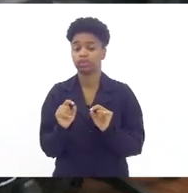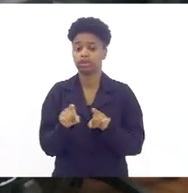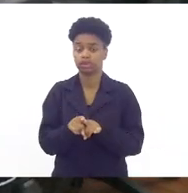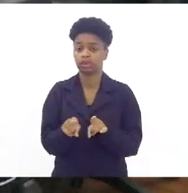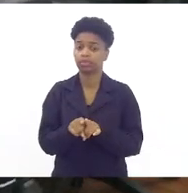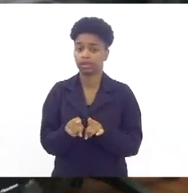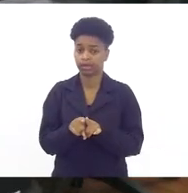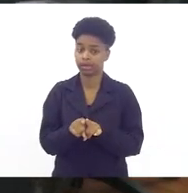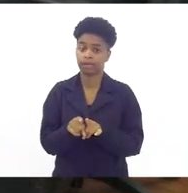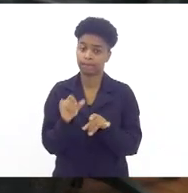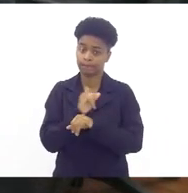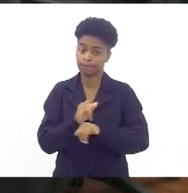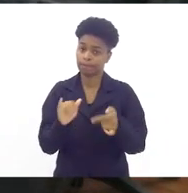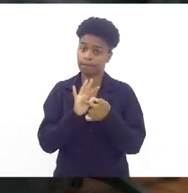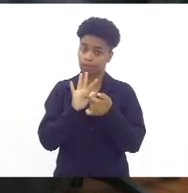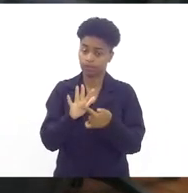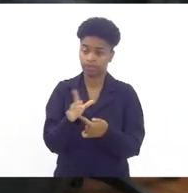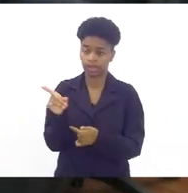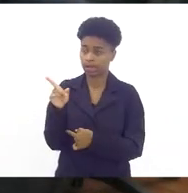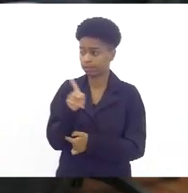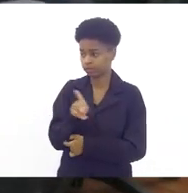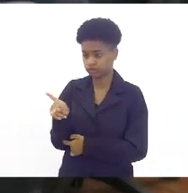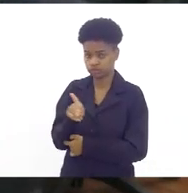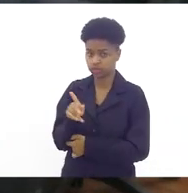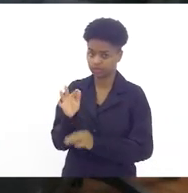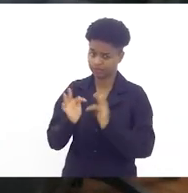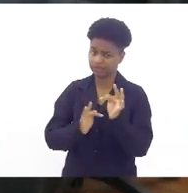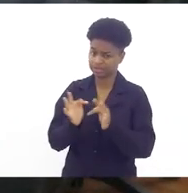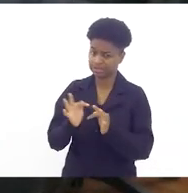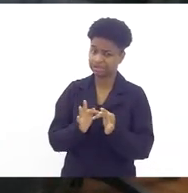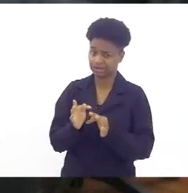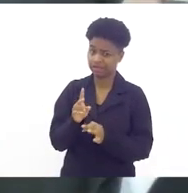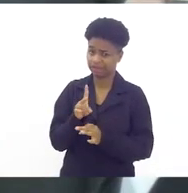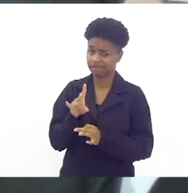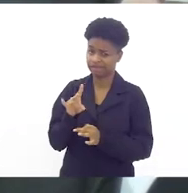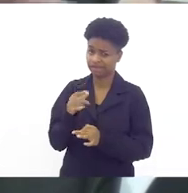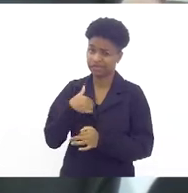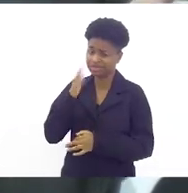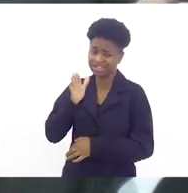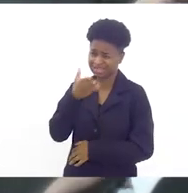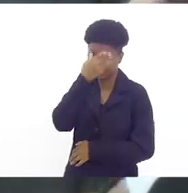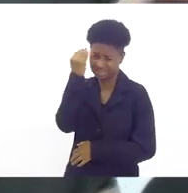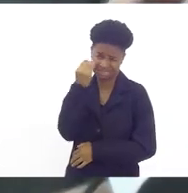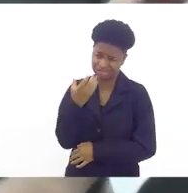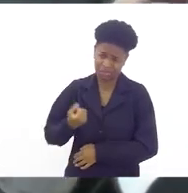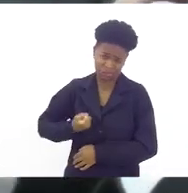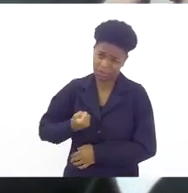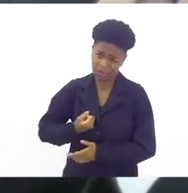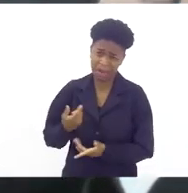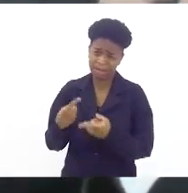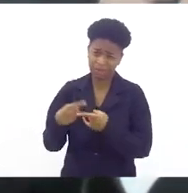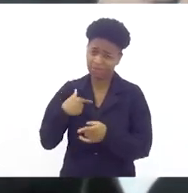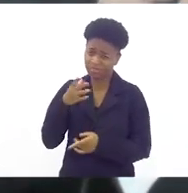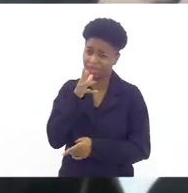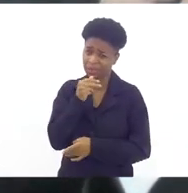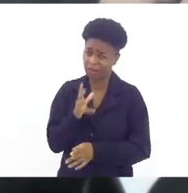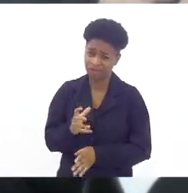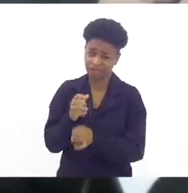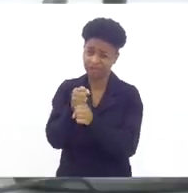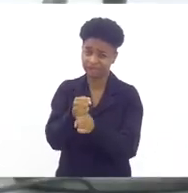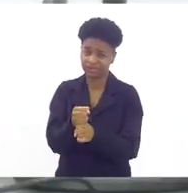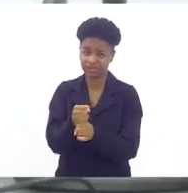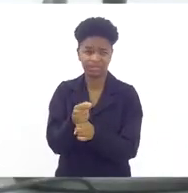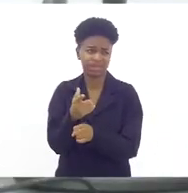a senhora que a professora de física vai me apertar aqui porque a minha matemática já esqueci né pessoal das humanas demora a fazer a conta pera aí